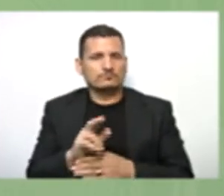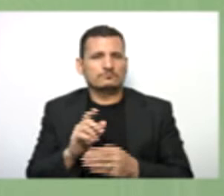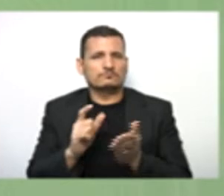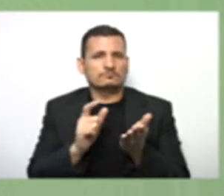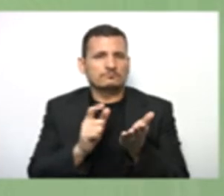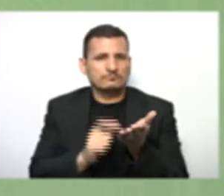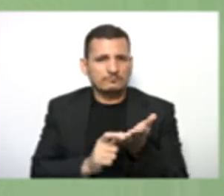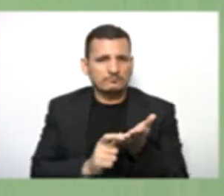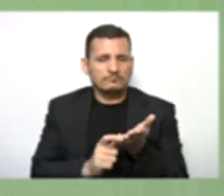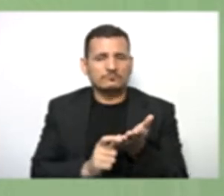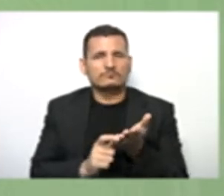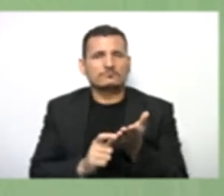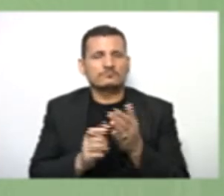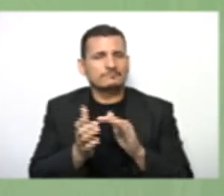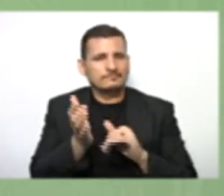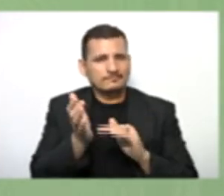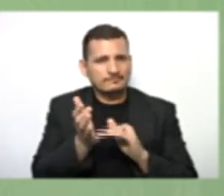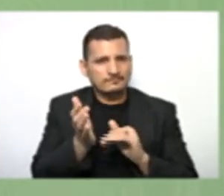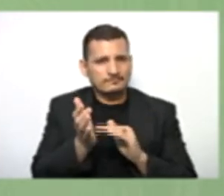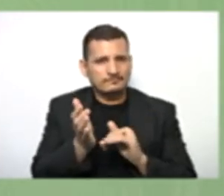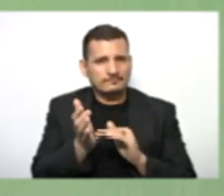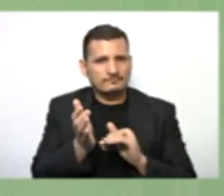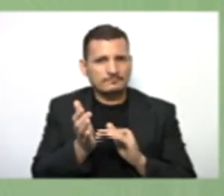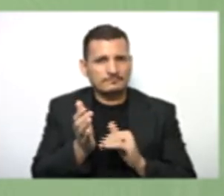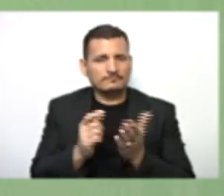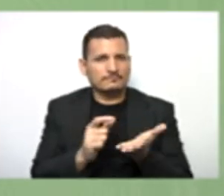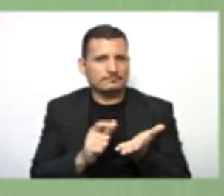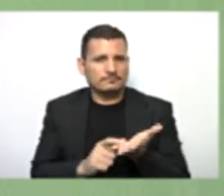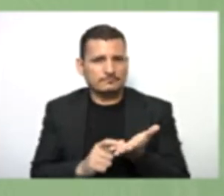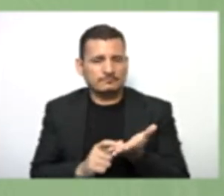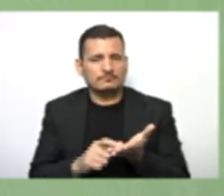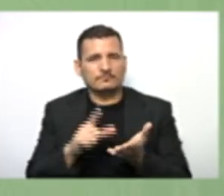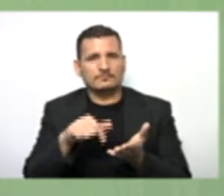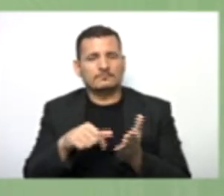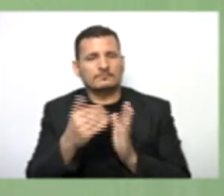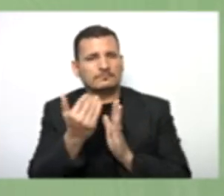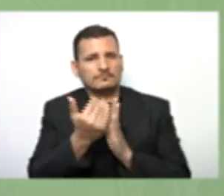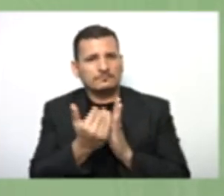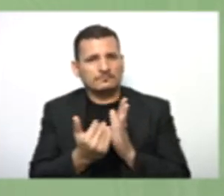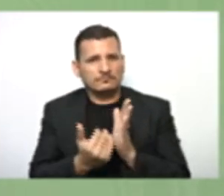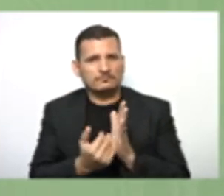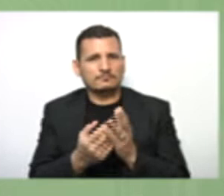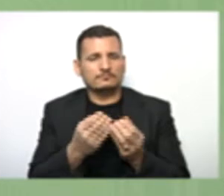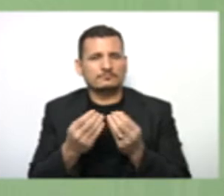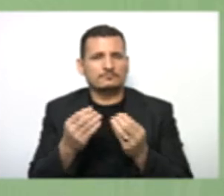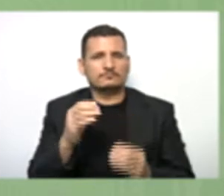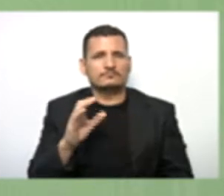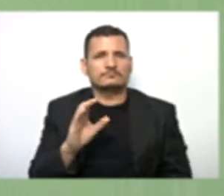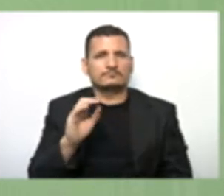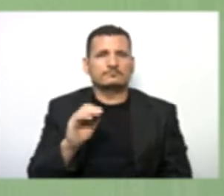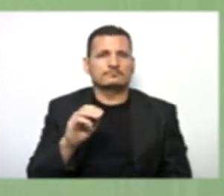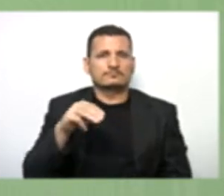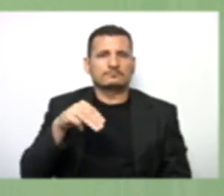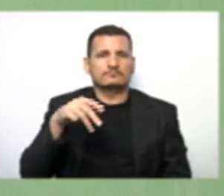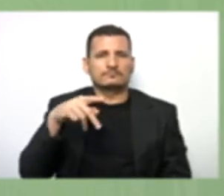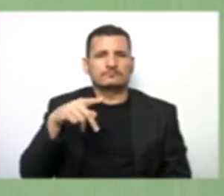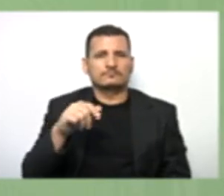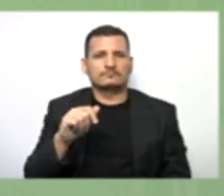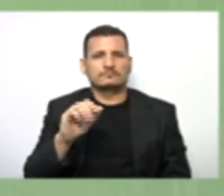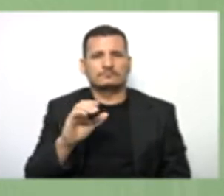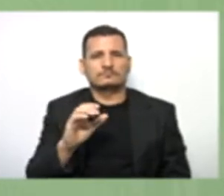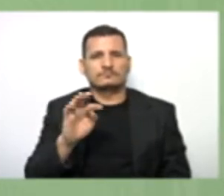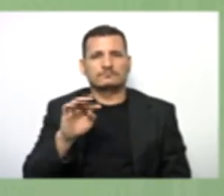tipo que demanda recursos de processador, são os programas de compactação. Ele vai fazer a